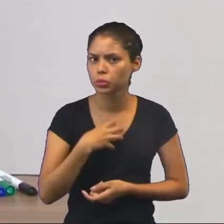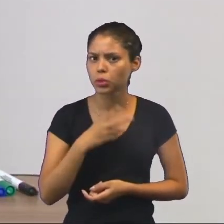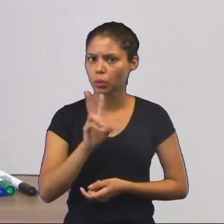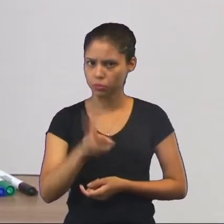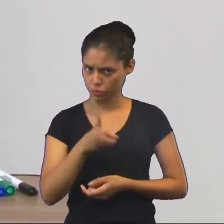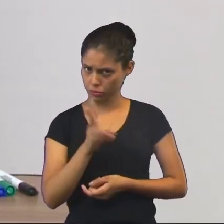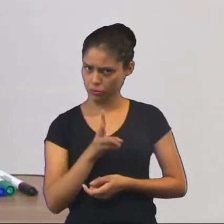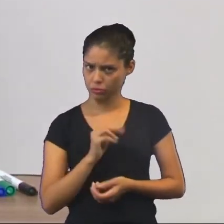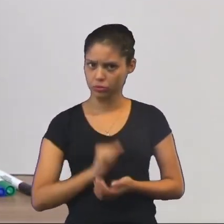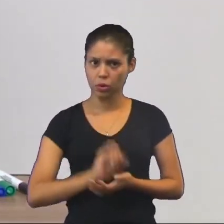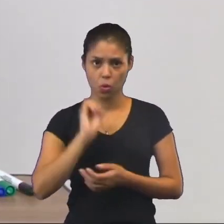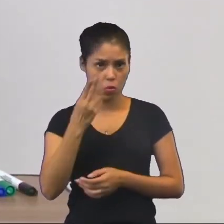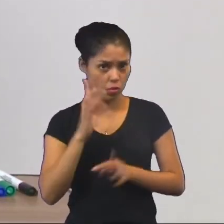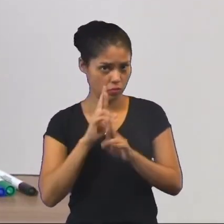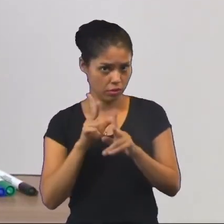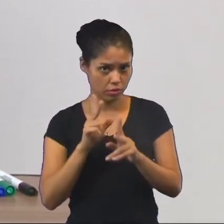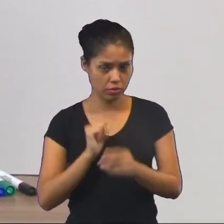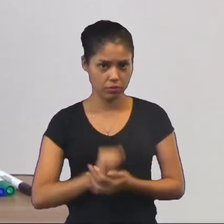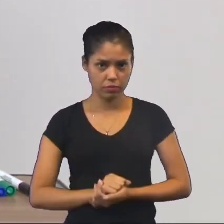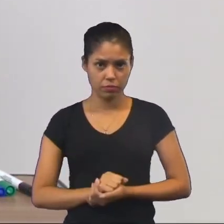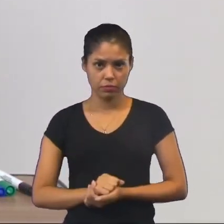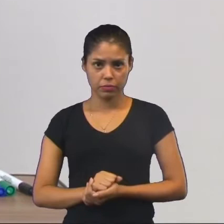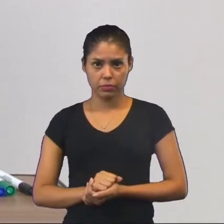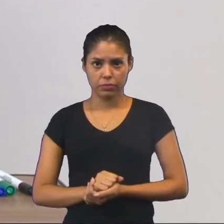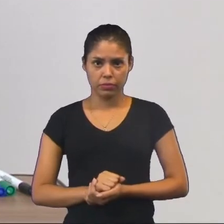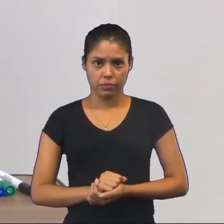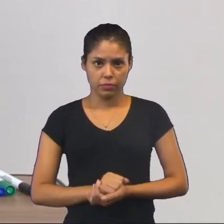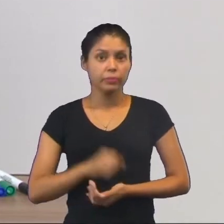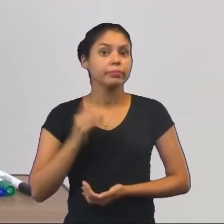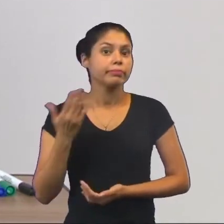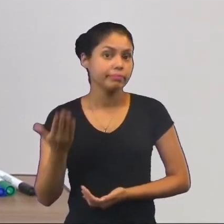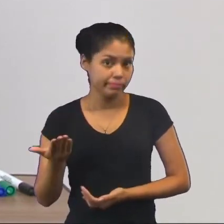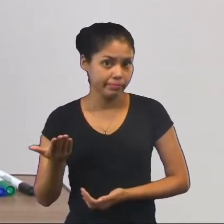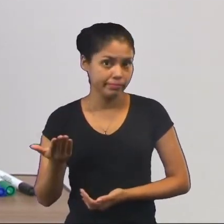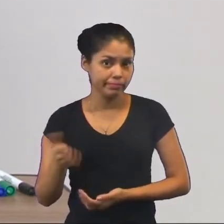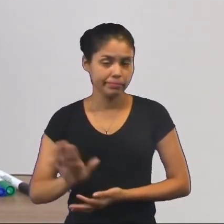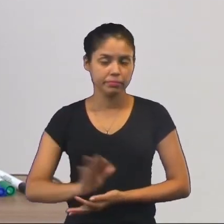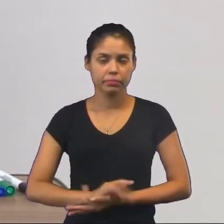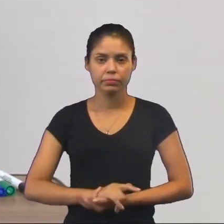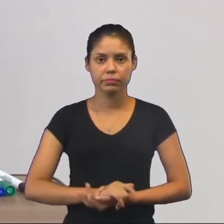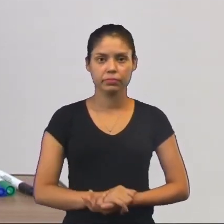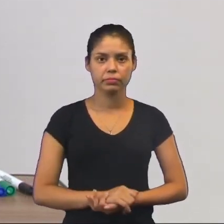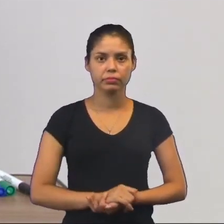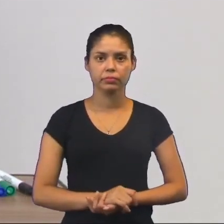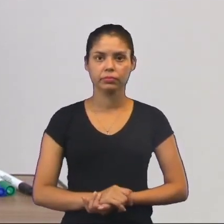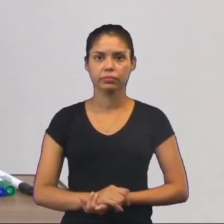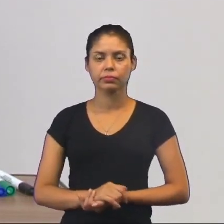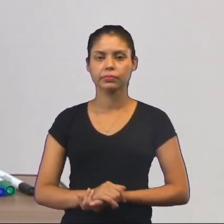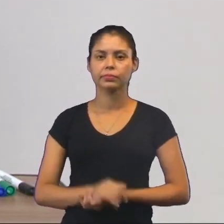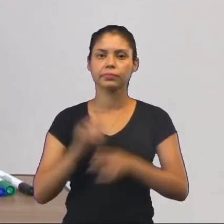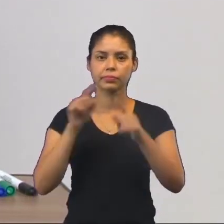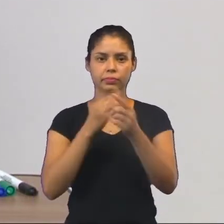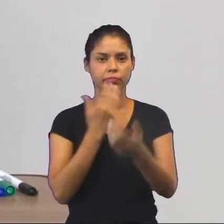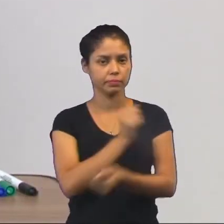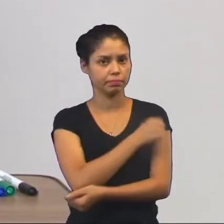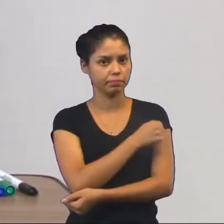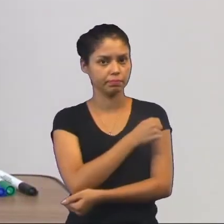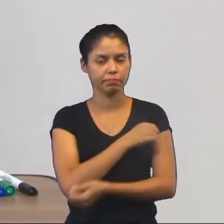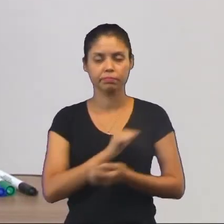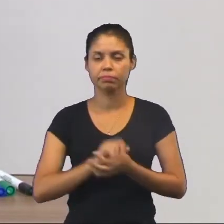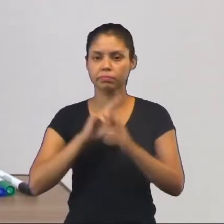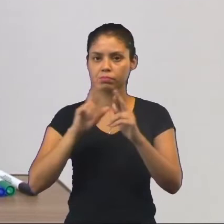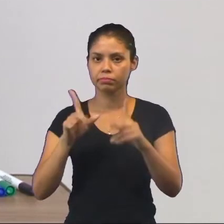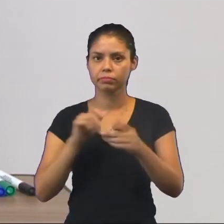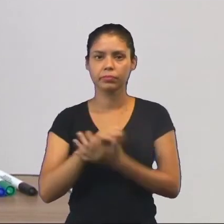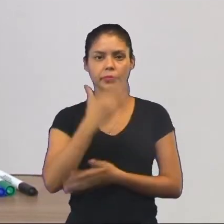É o mesmo ou é diferente? E aí? Turma, o sentido aqui é diferente. Mas